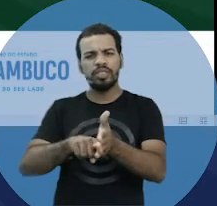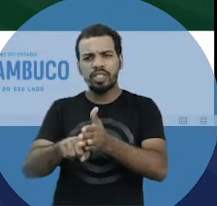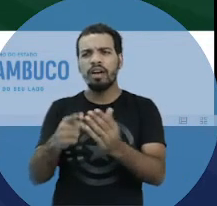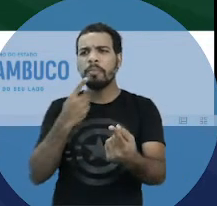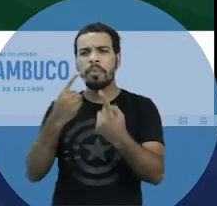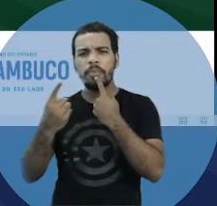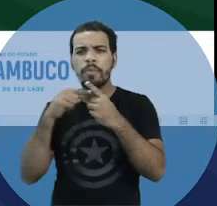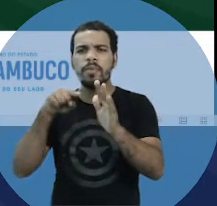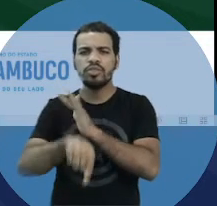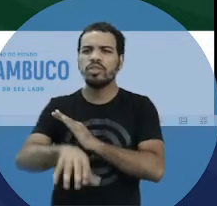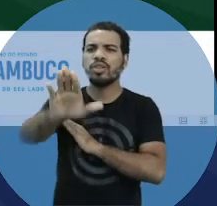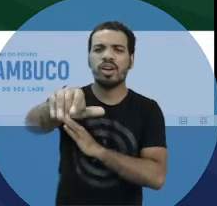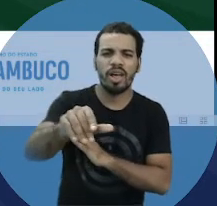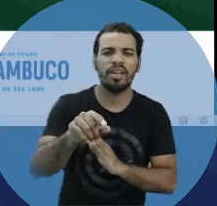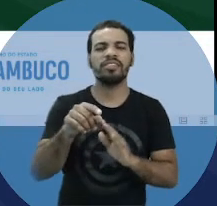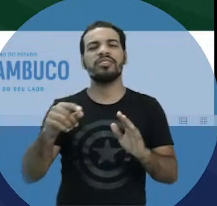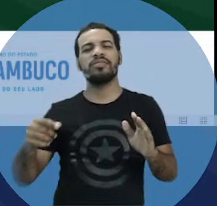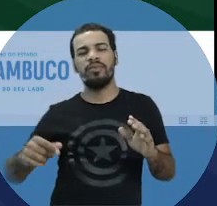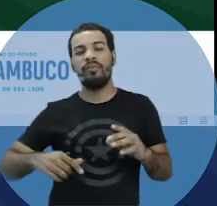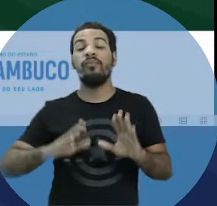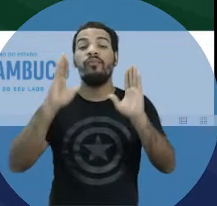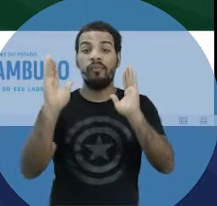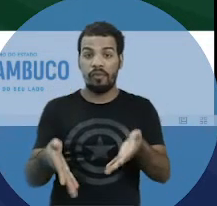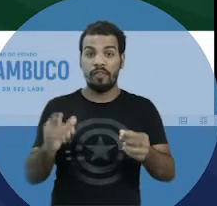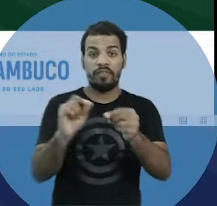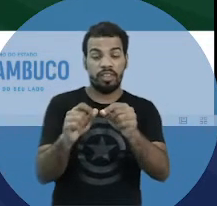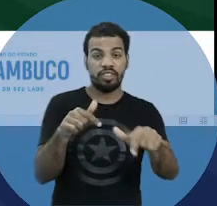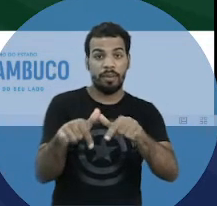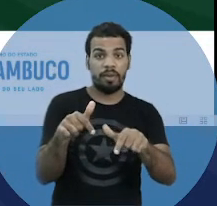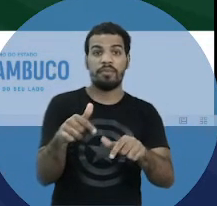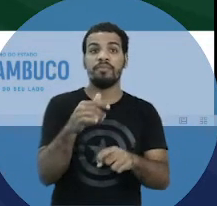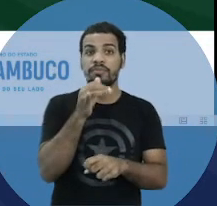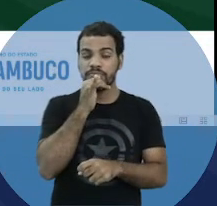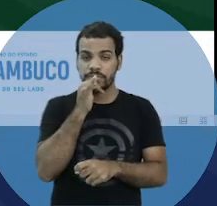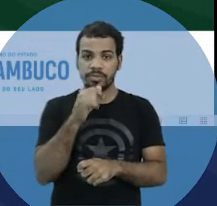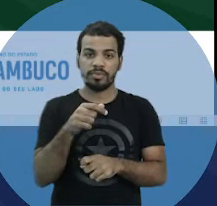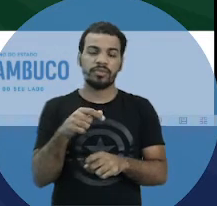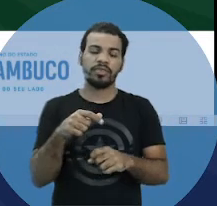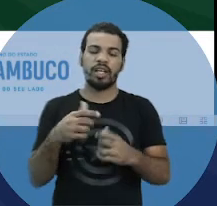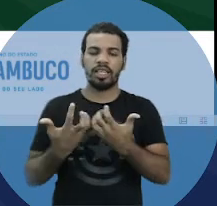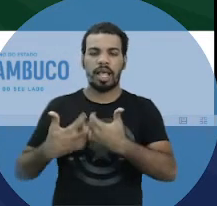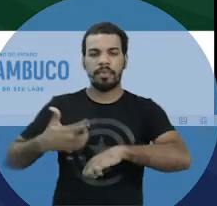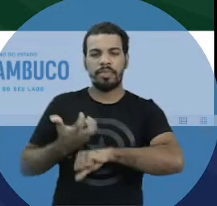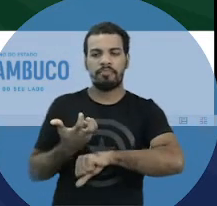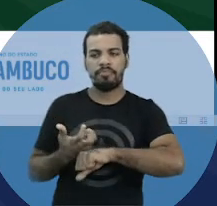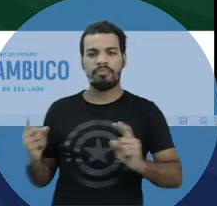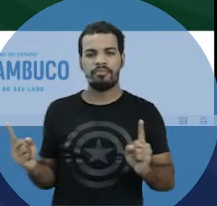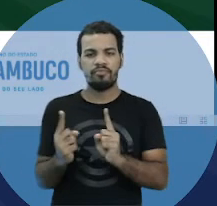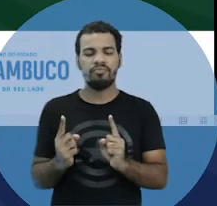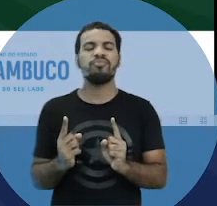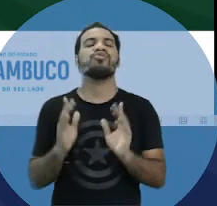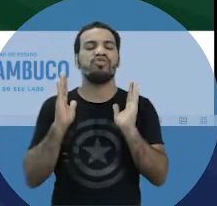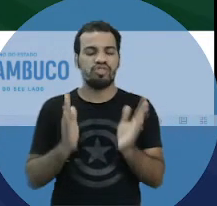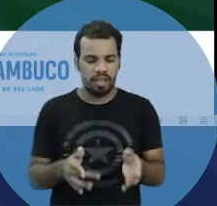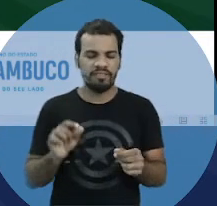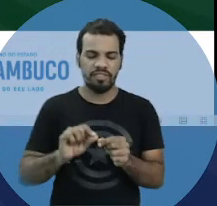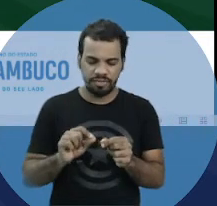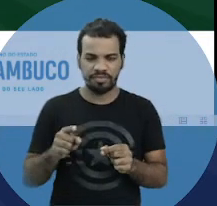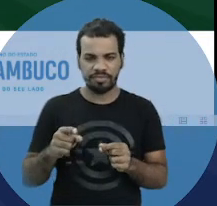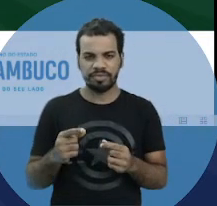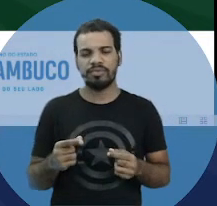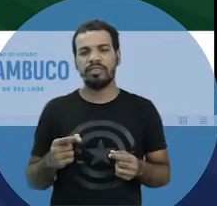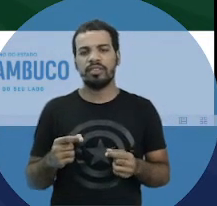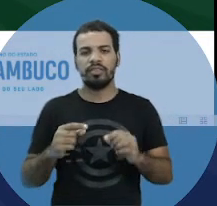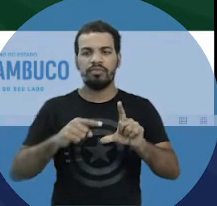pessoas que encontravam. Já trabalhei, de certa forma, também interdisciplinar com professores, depois eles colocando esses dados de forma em gráficos,